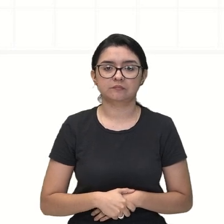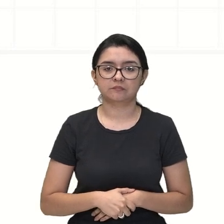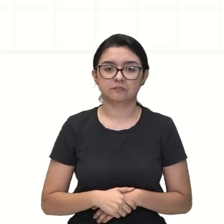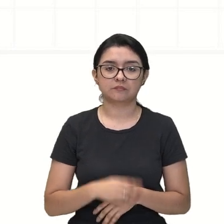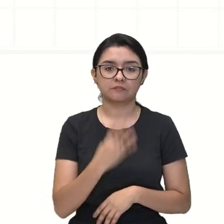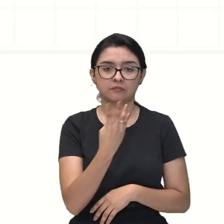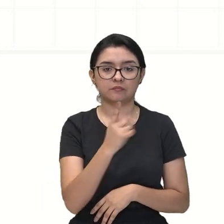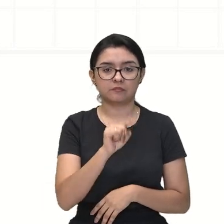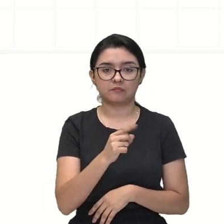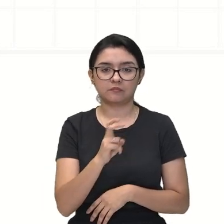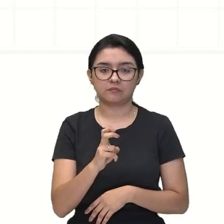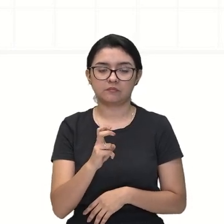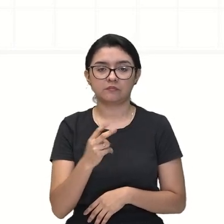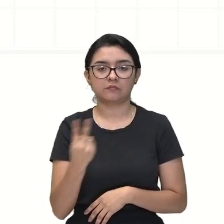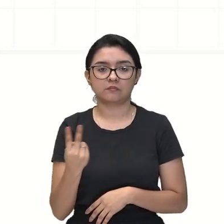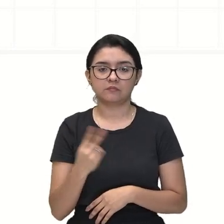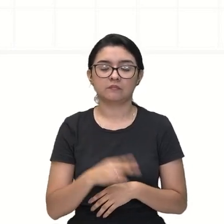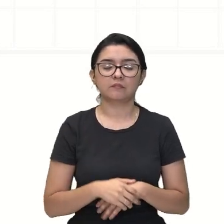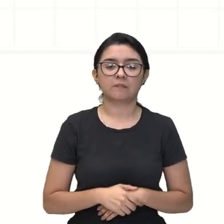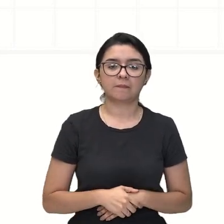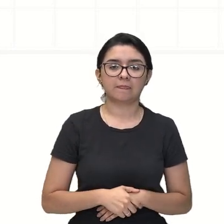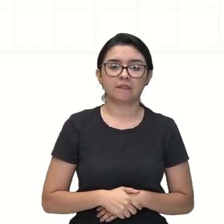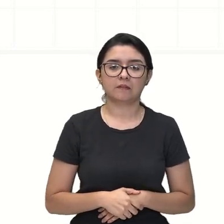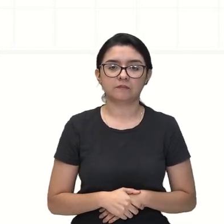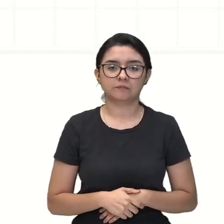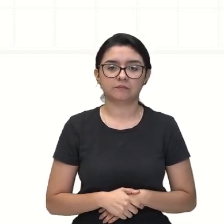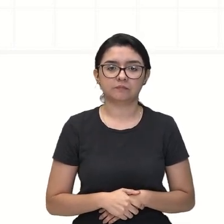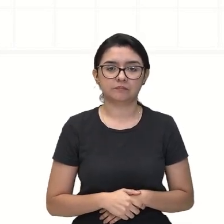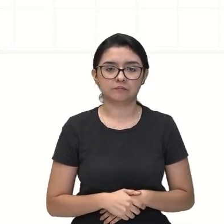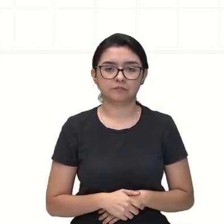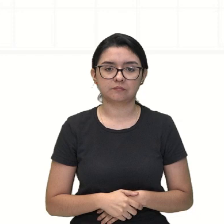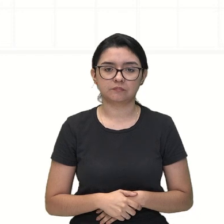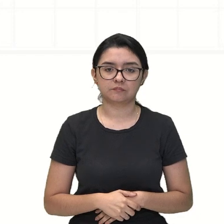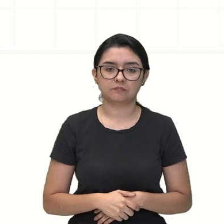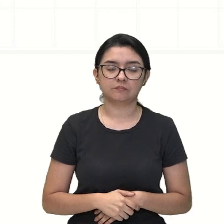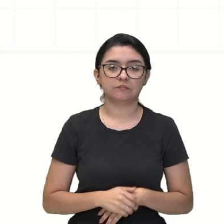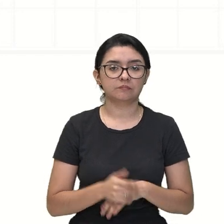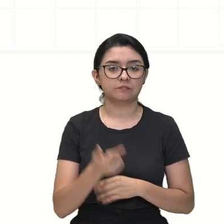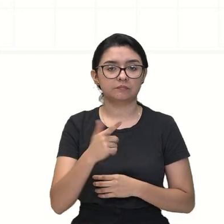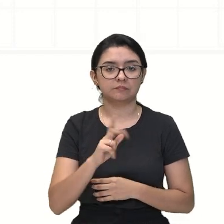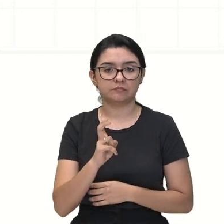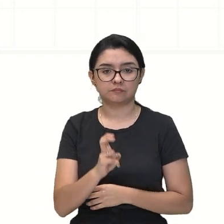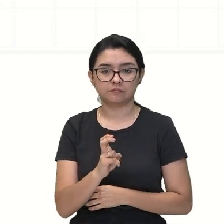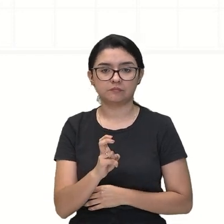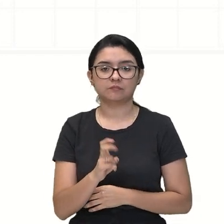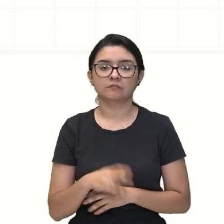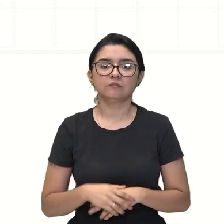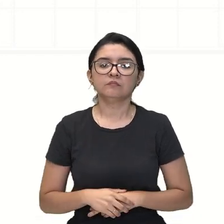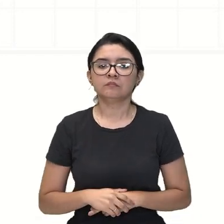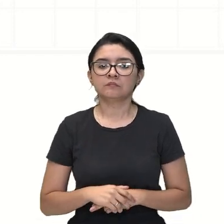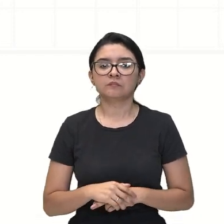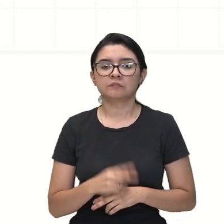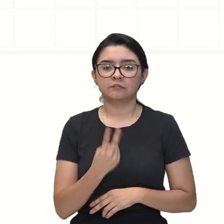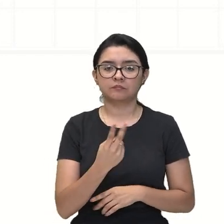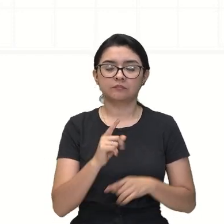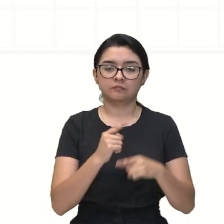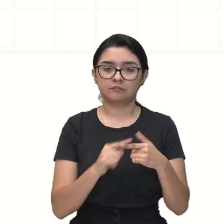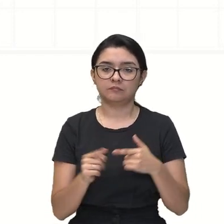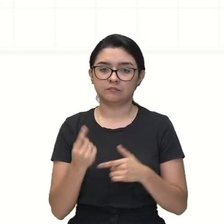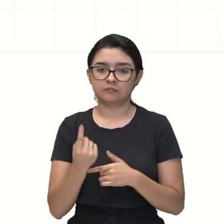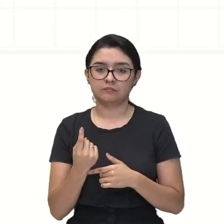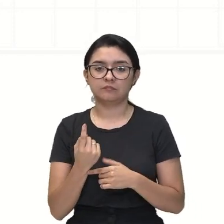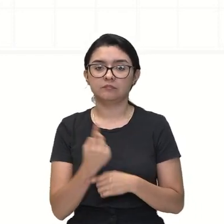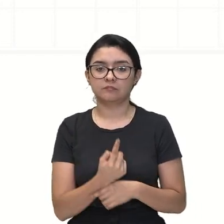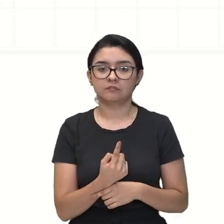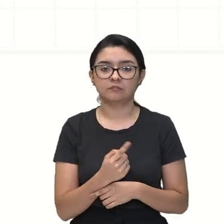aqui, 2 por 2, né, 4 por 2, 2, repete o 5. 2 dividido por 2 dá 1, repete o